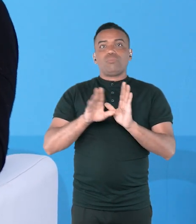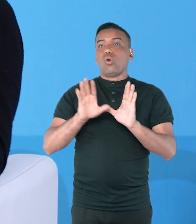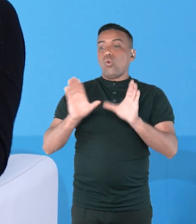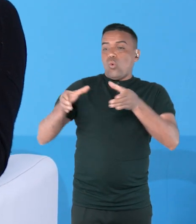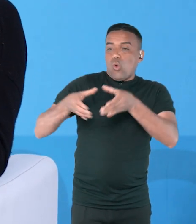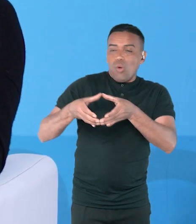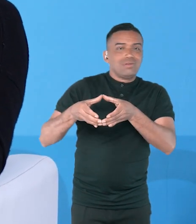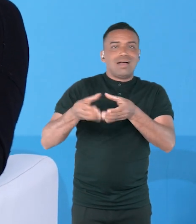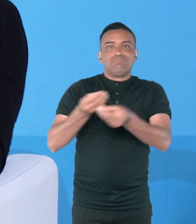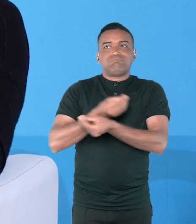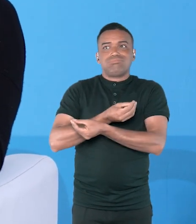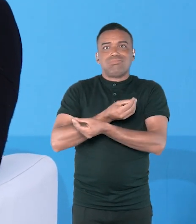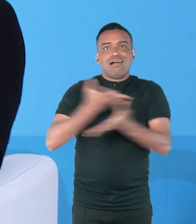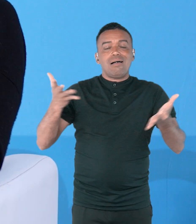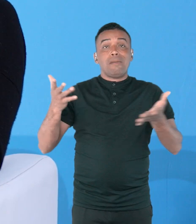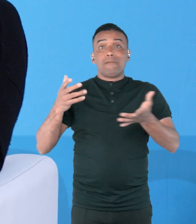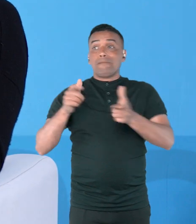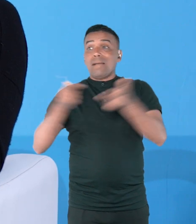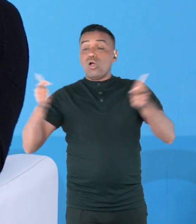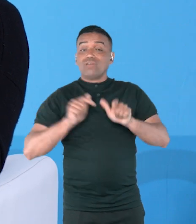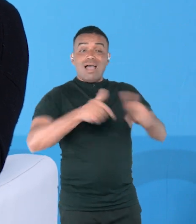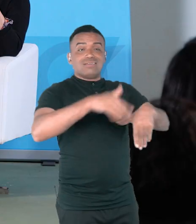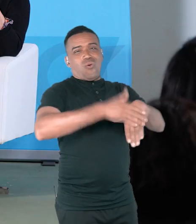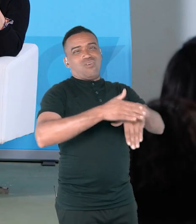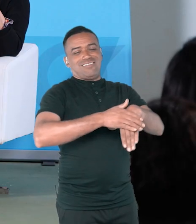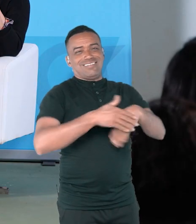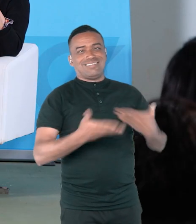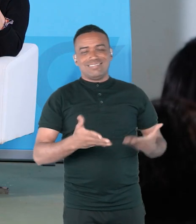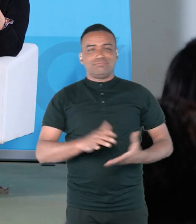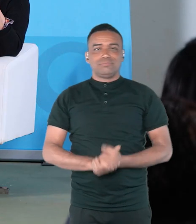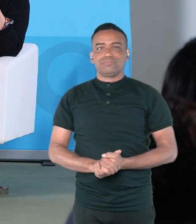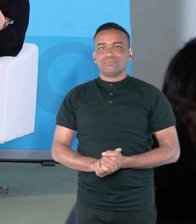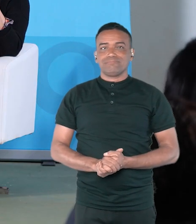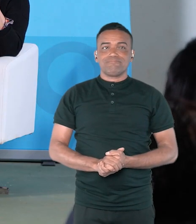tua comunidade muito maior do que aquelas que você realizou, né?